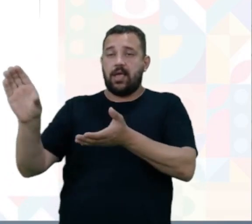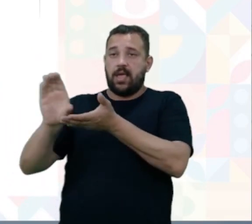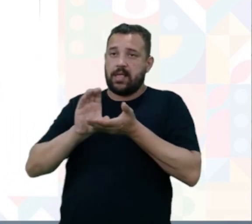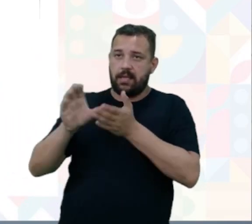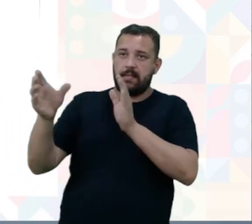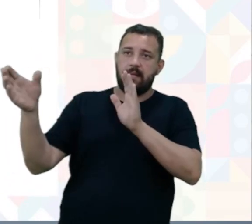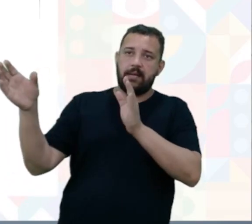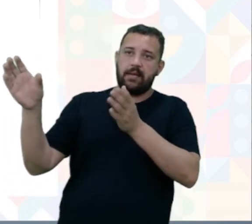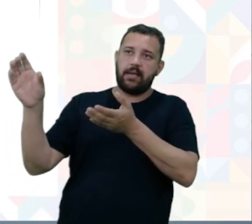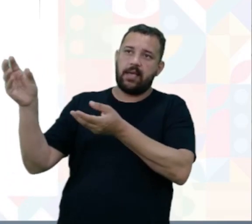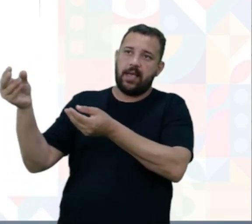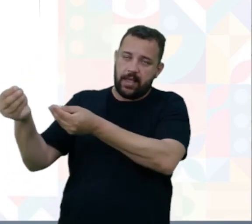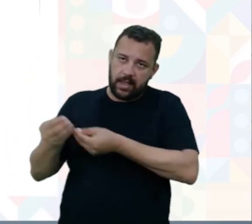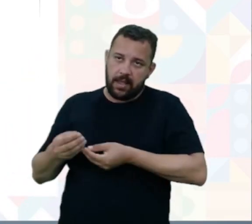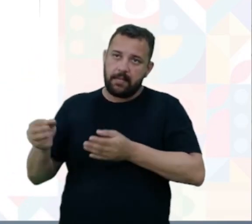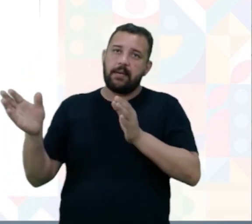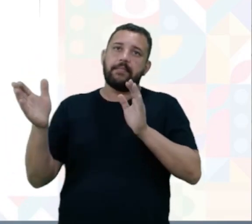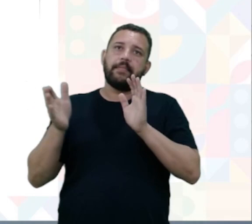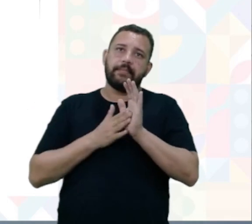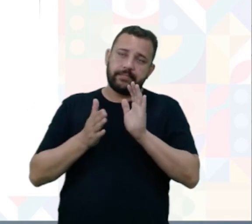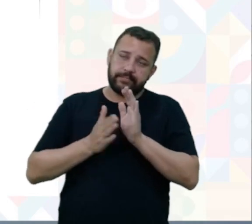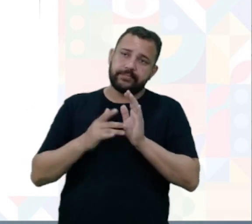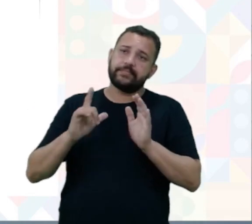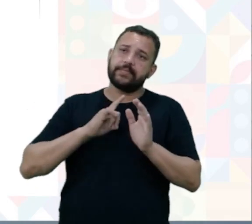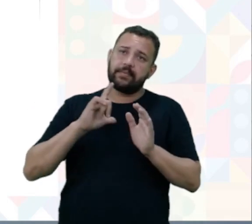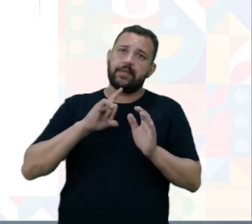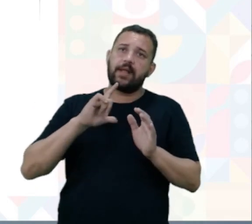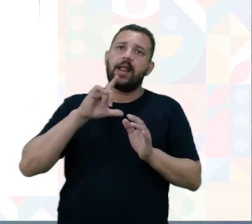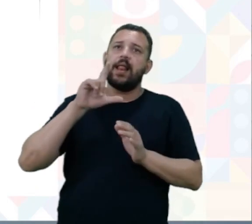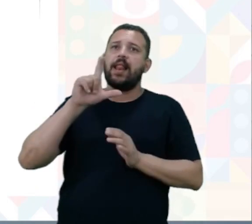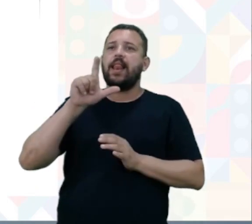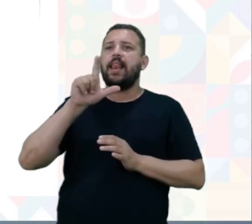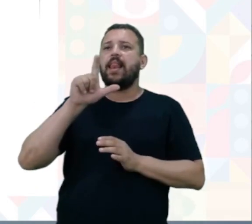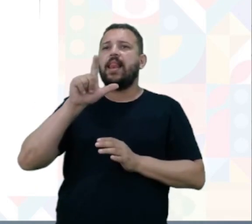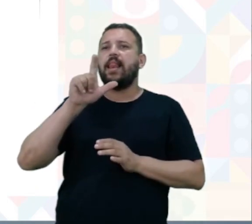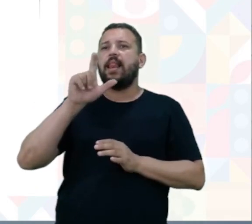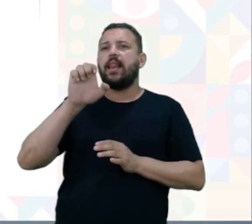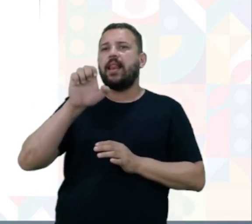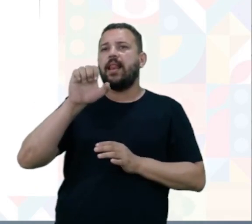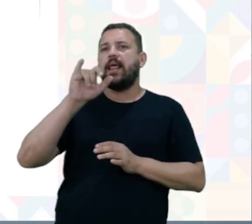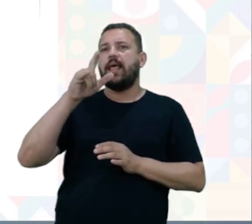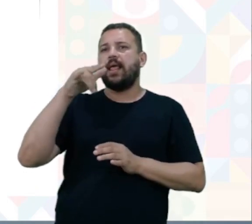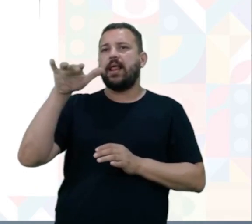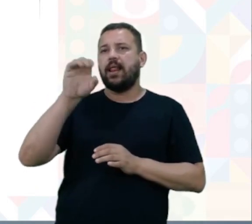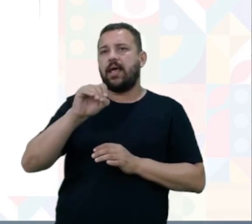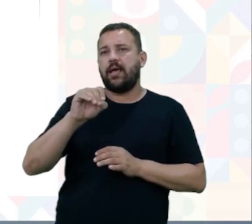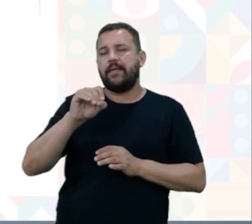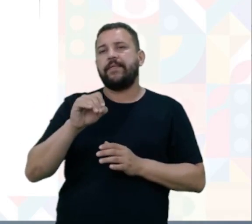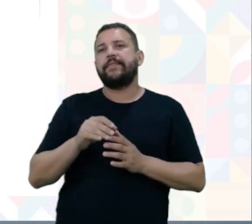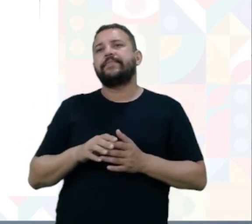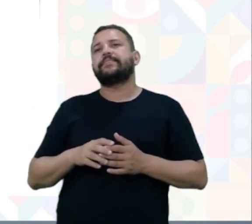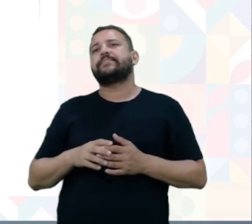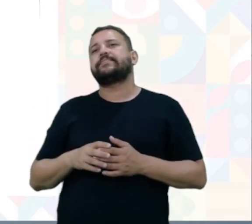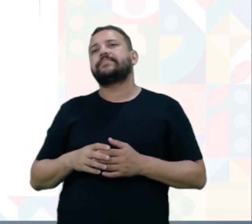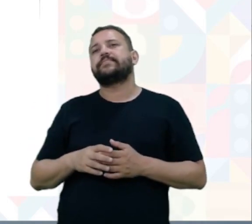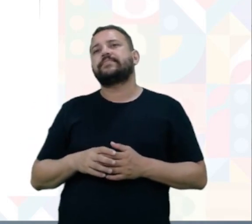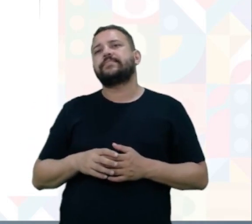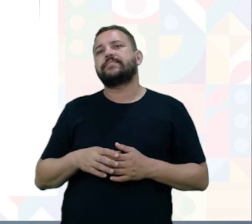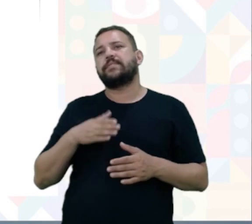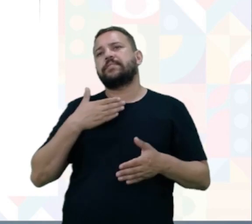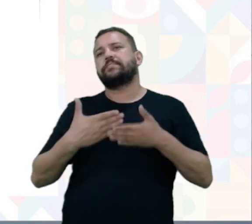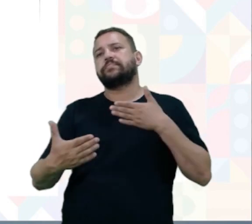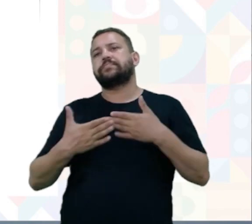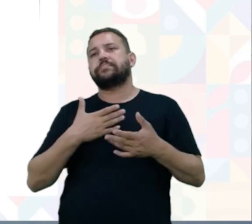necessária qualificação. E temos o leilão, que é a modalidade de licitação entre